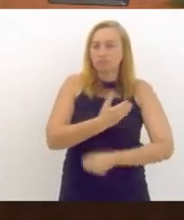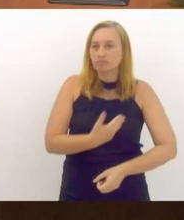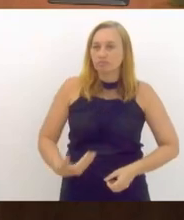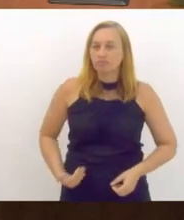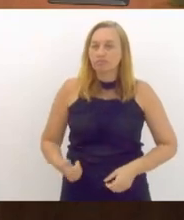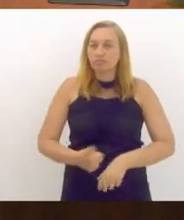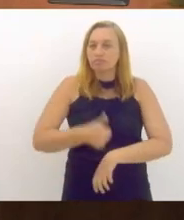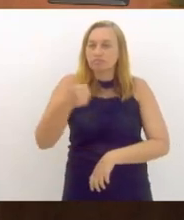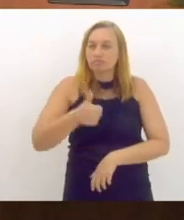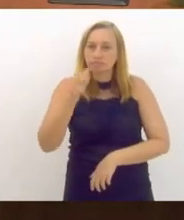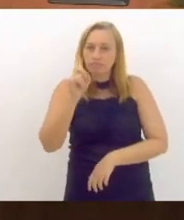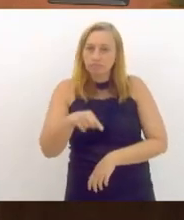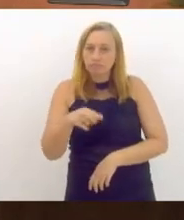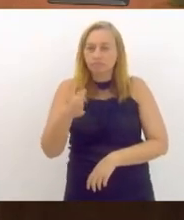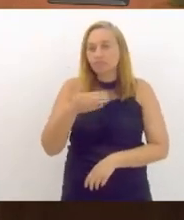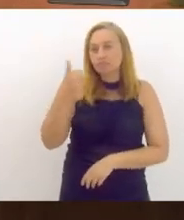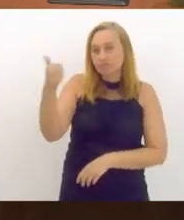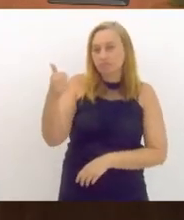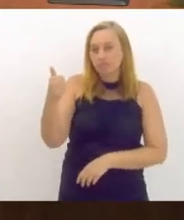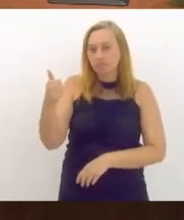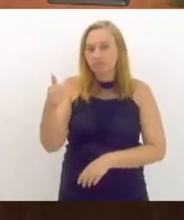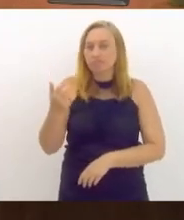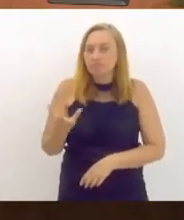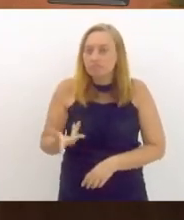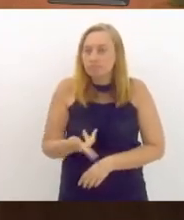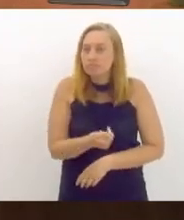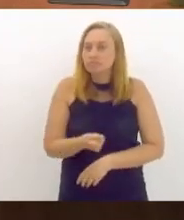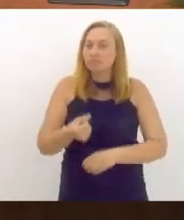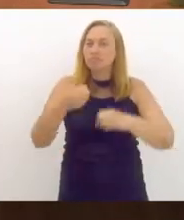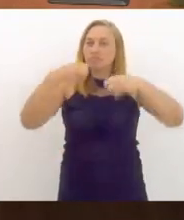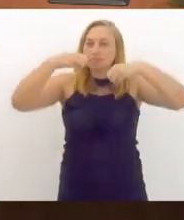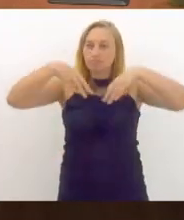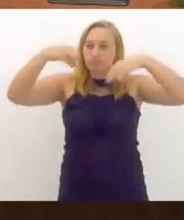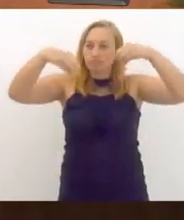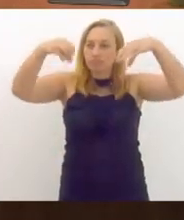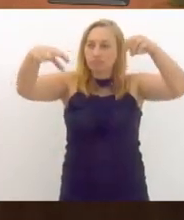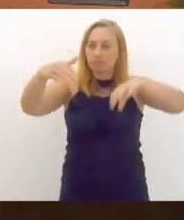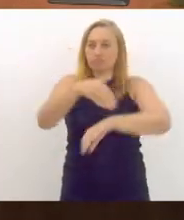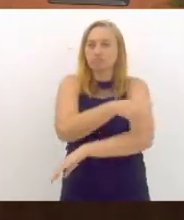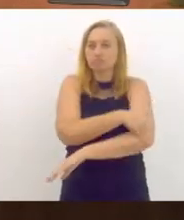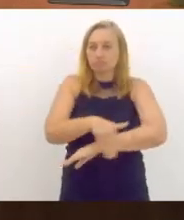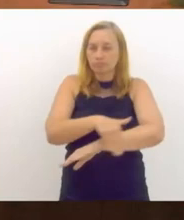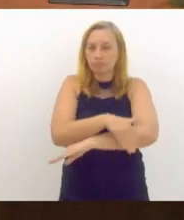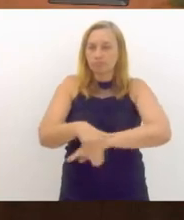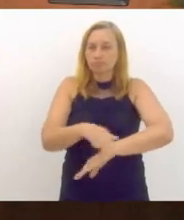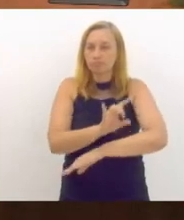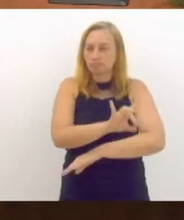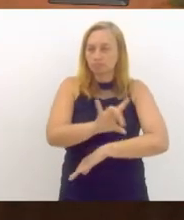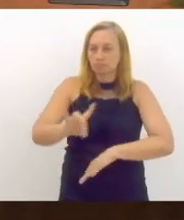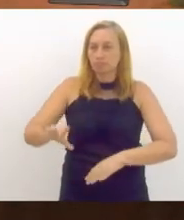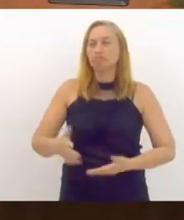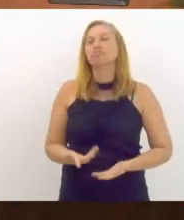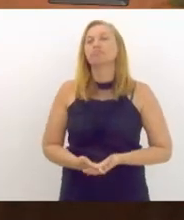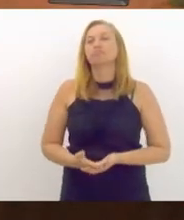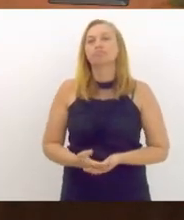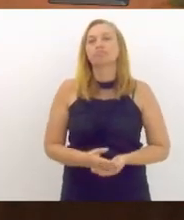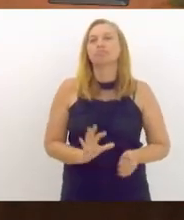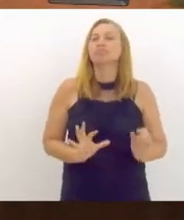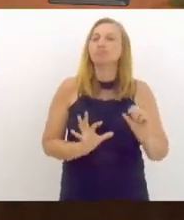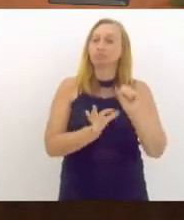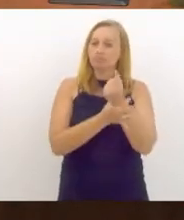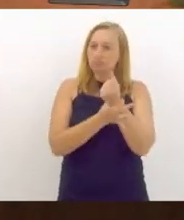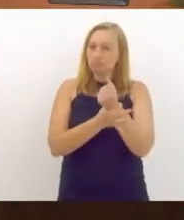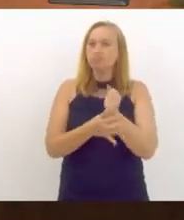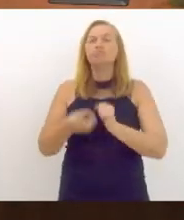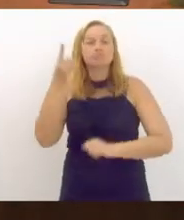aos municípios é a questão da melhoria da eficiência da iluminação em cada rua da nossa cidade. Então, isso virou um item de segurança e,